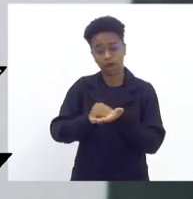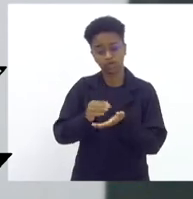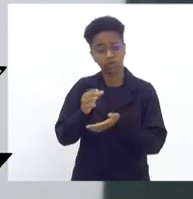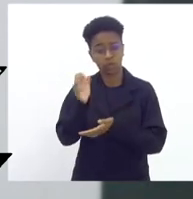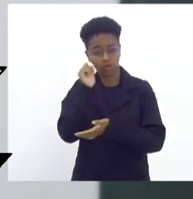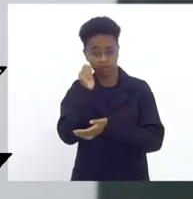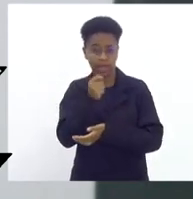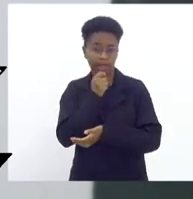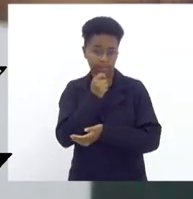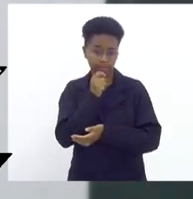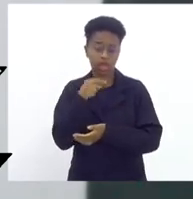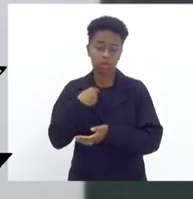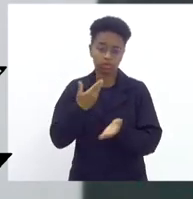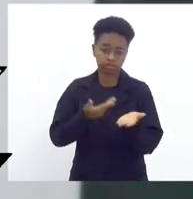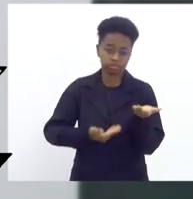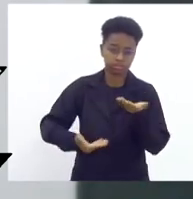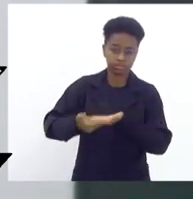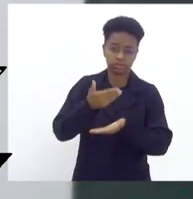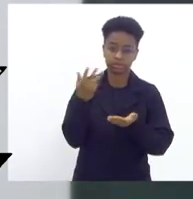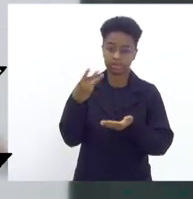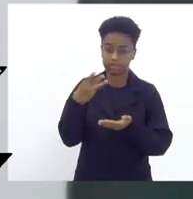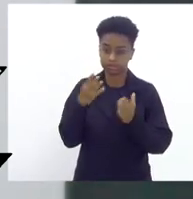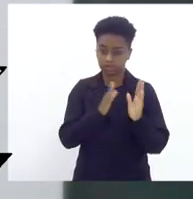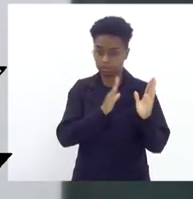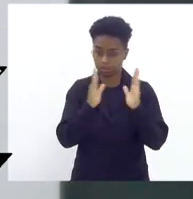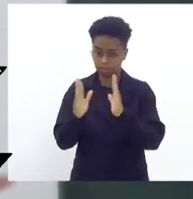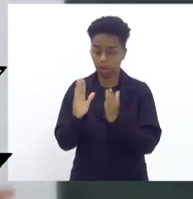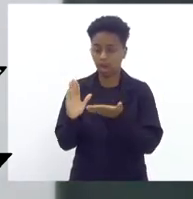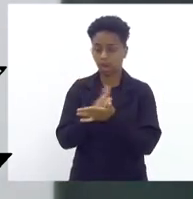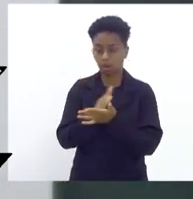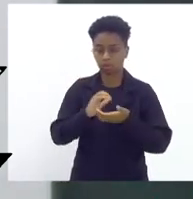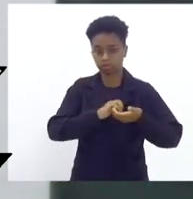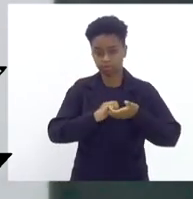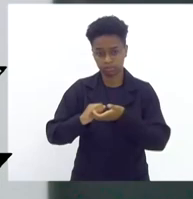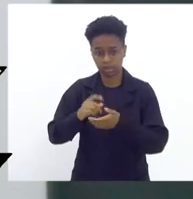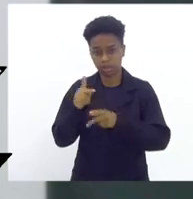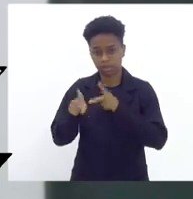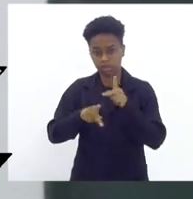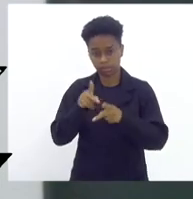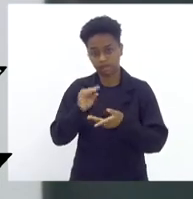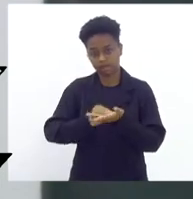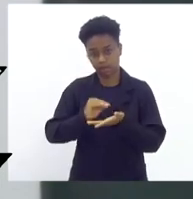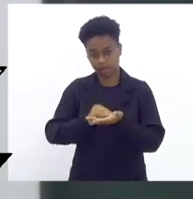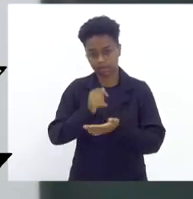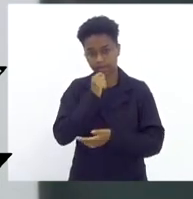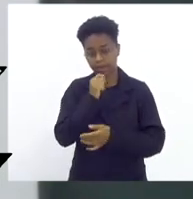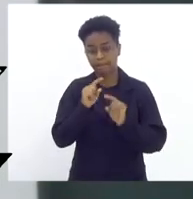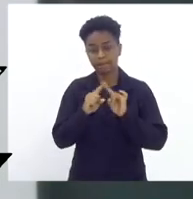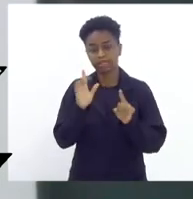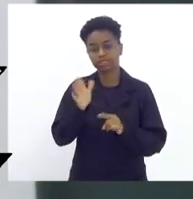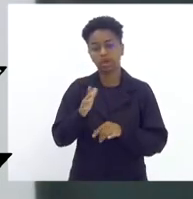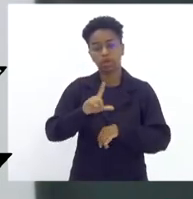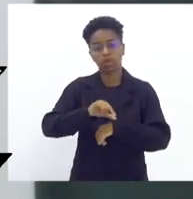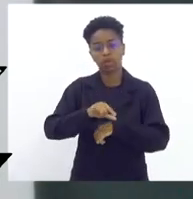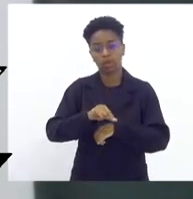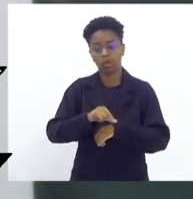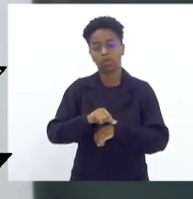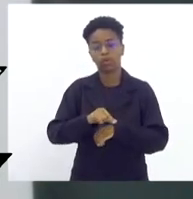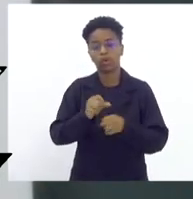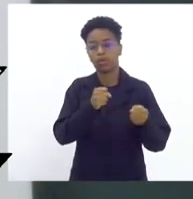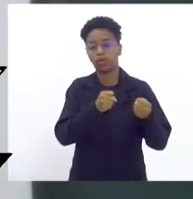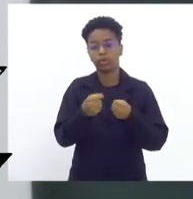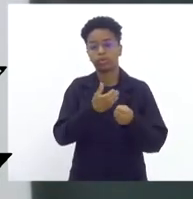eu vou intercalando esse terceiro bloco com algumas saudações de populações que faltam mas chegou a hora do poder público